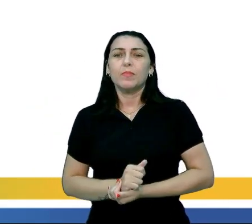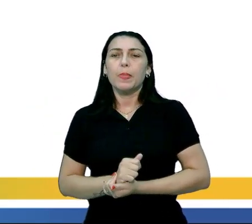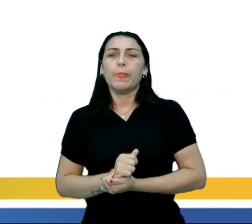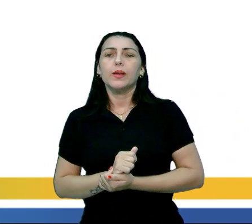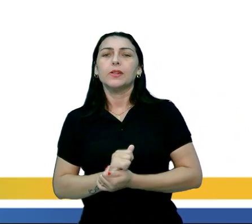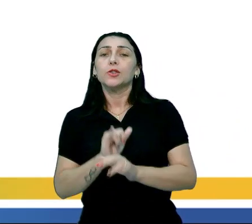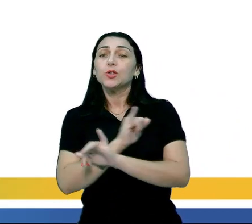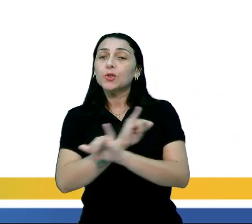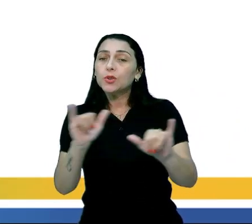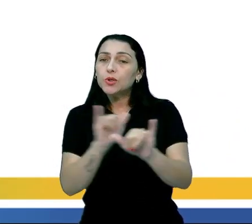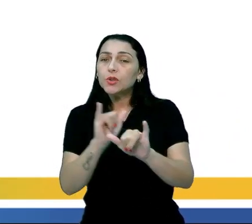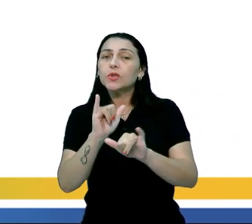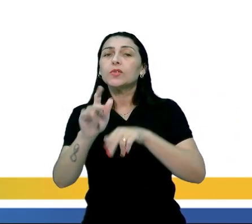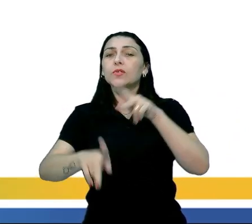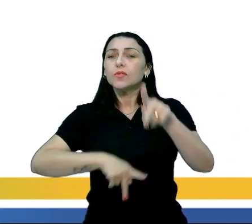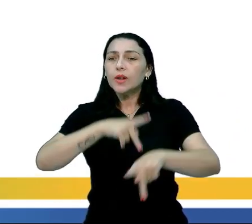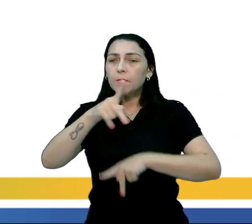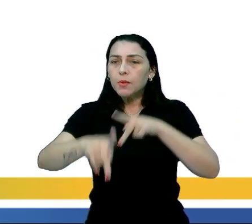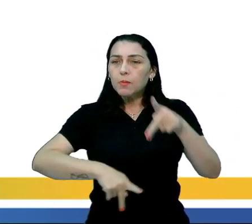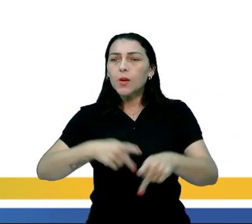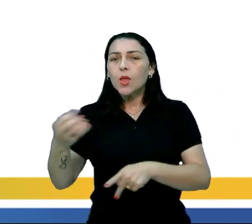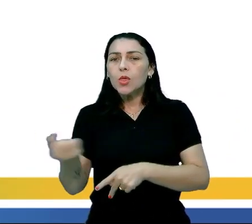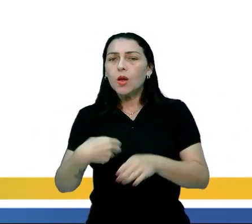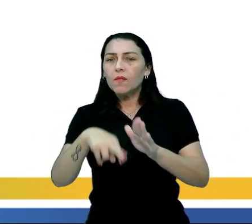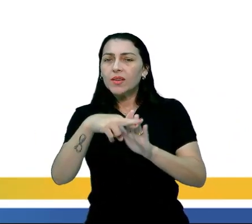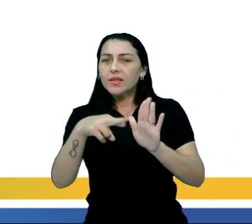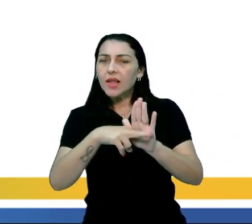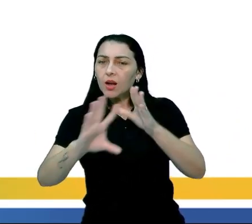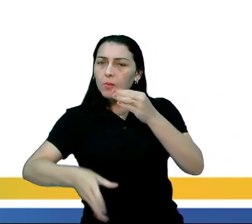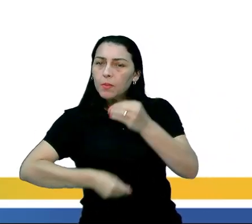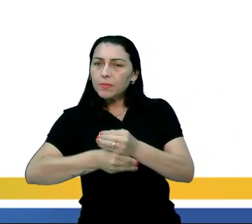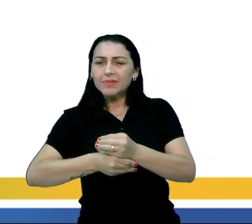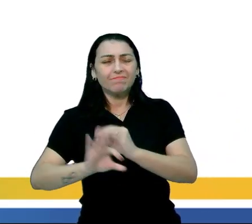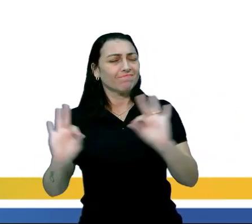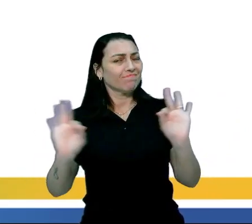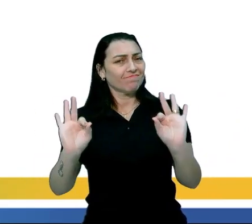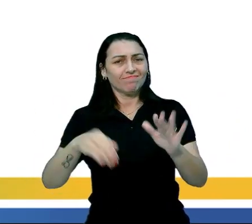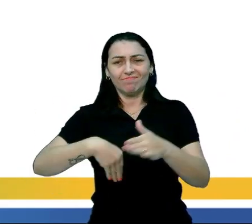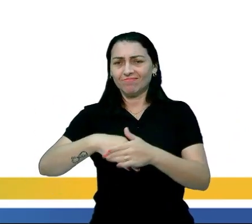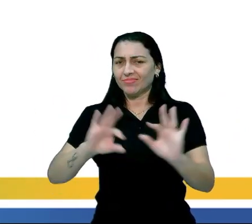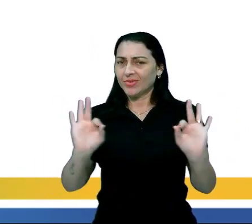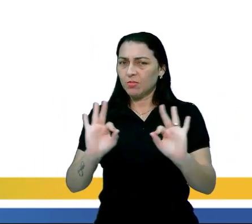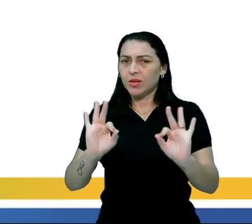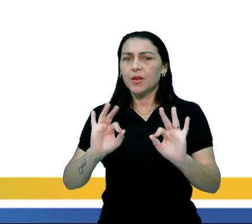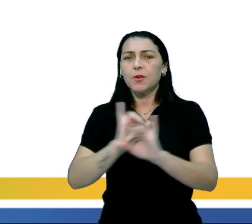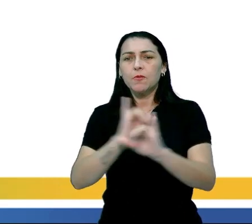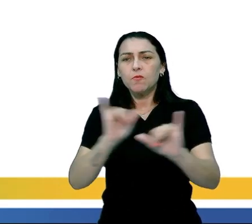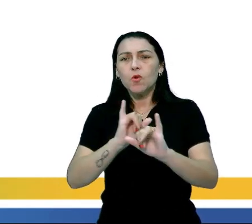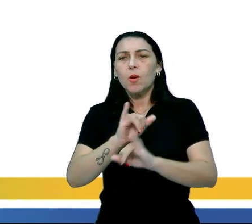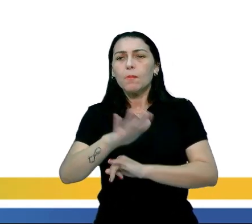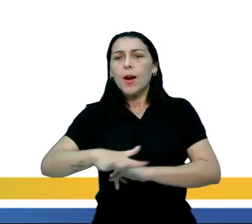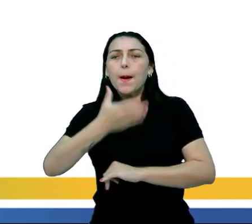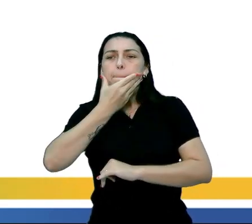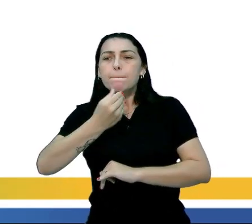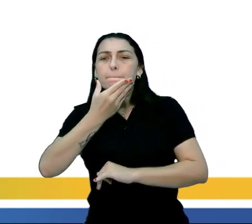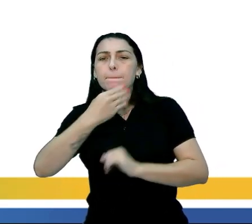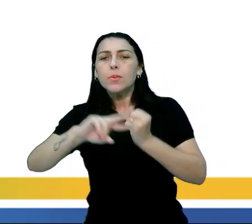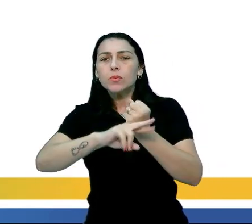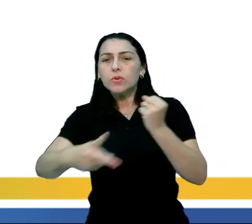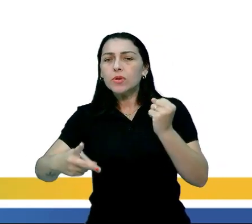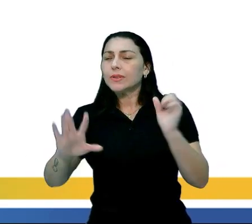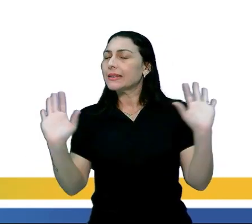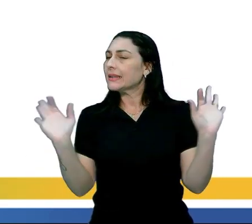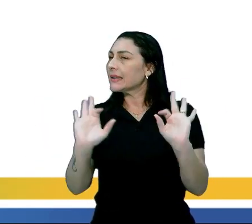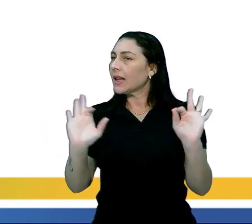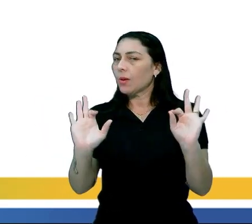esse anúncio. Alternativa C, divulgar para a população as novas regras, não se trata de regra. Informar o público masculino das consequências, não